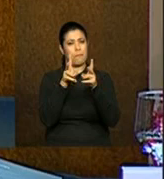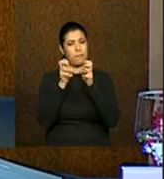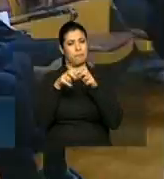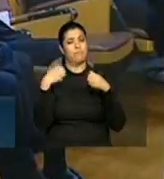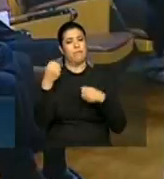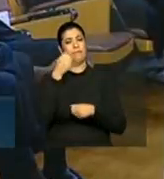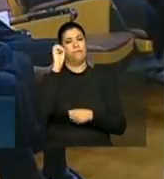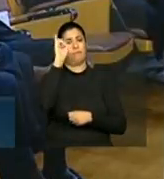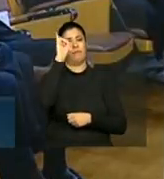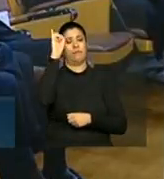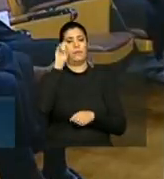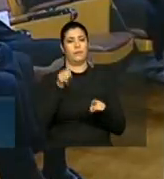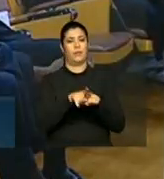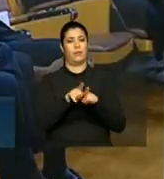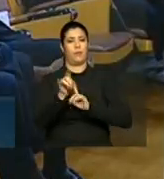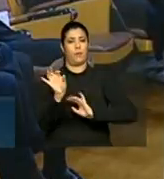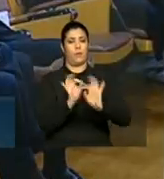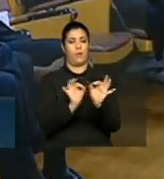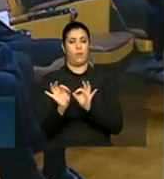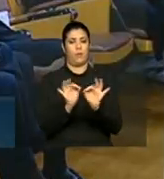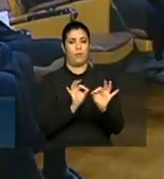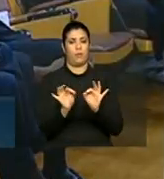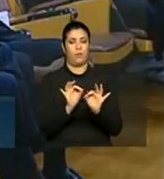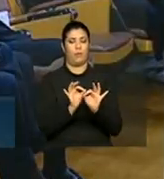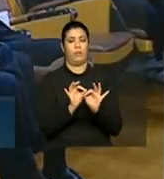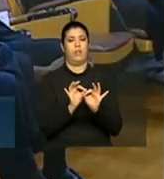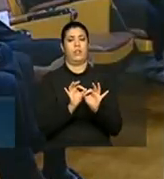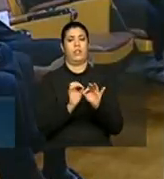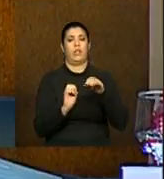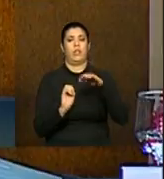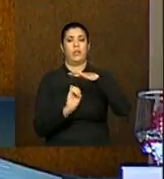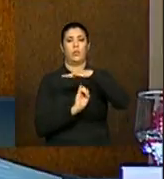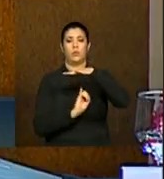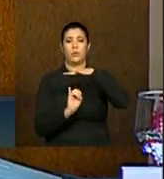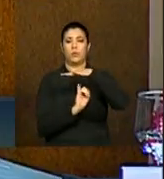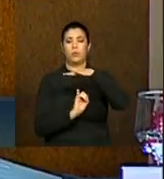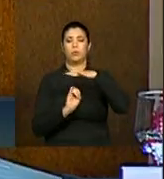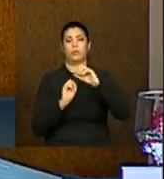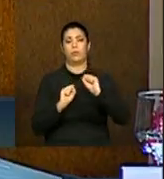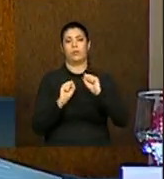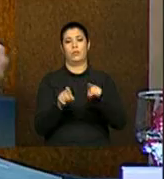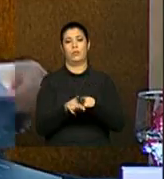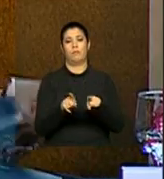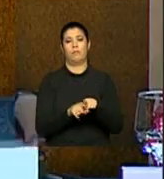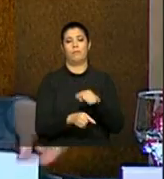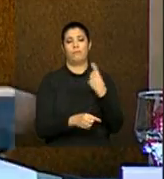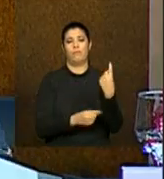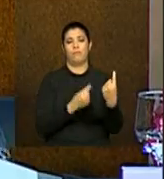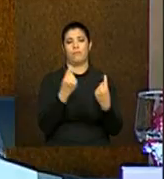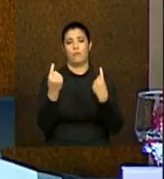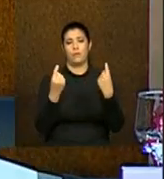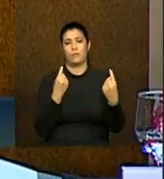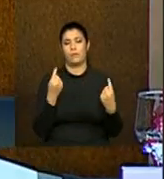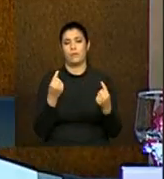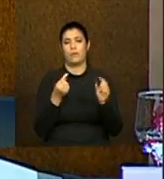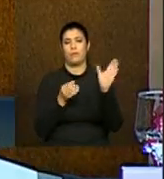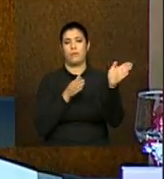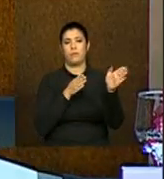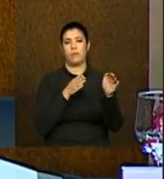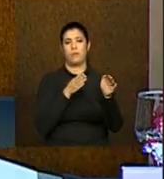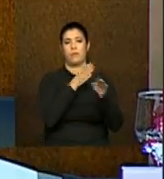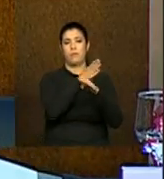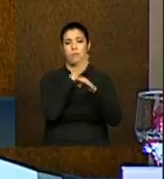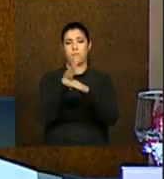a necessidade de organizar um arranjo institucional para que os canais de participação popular